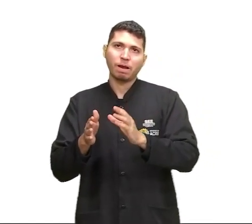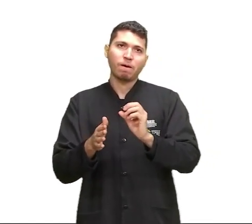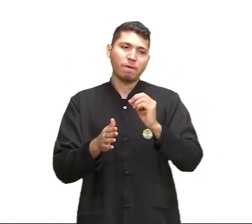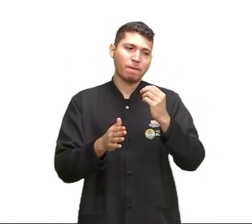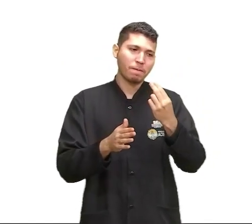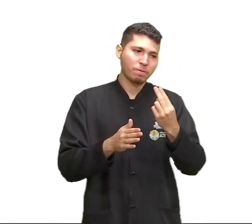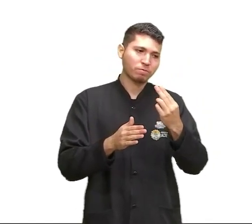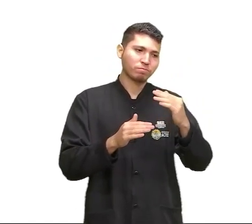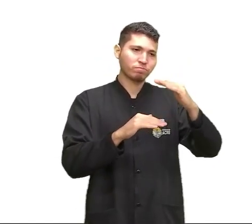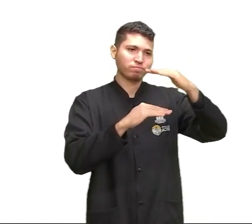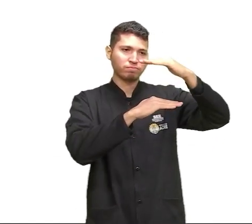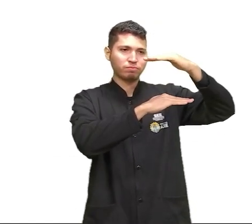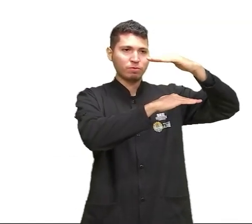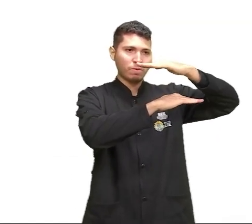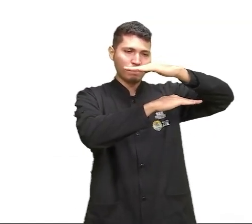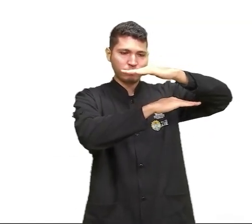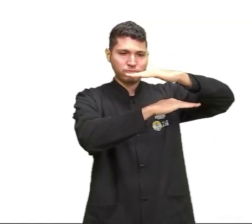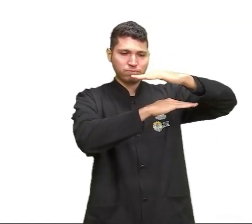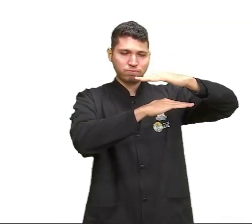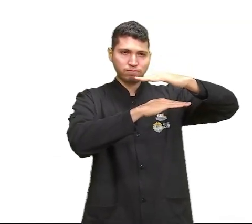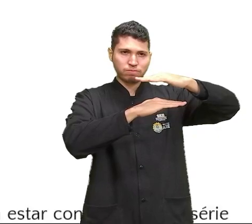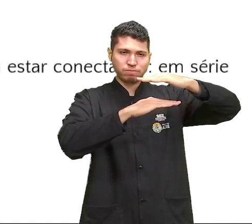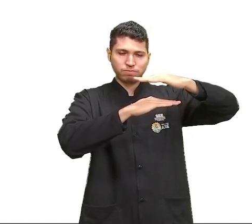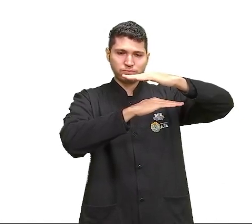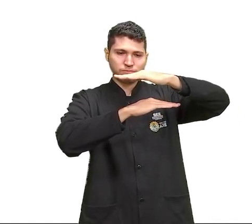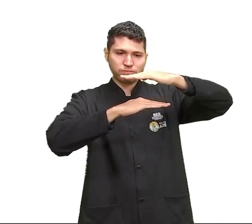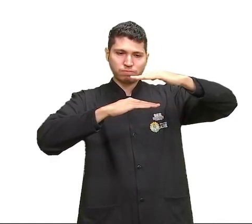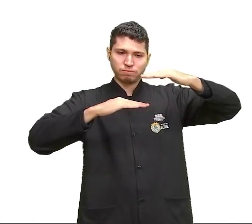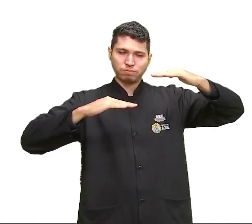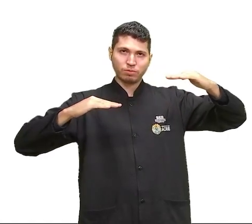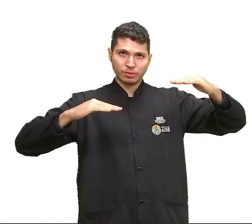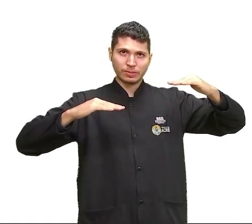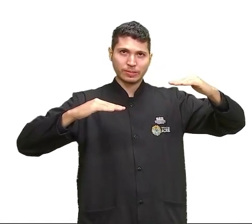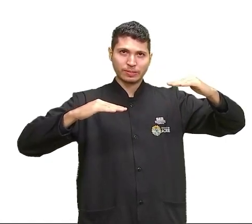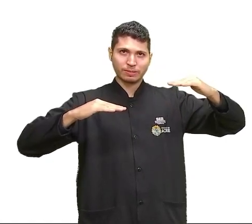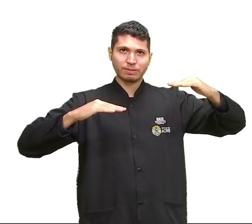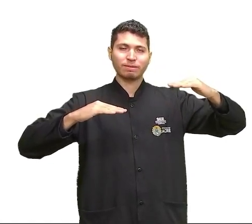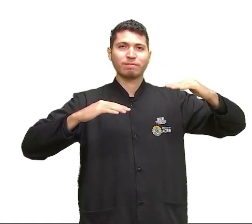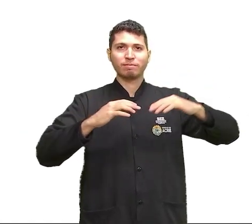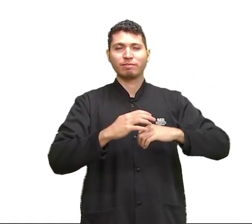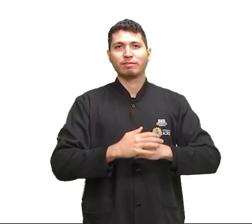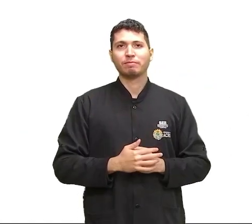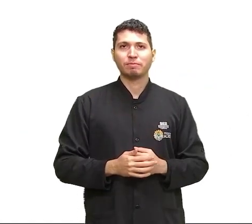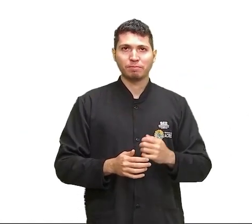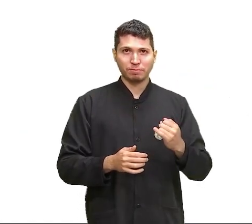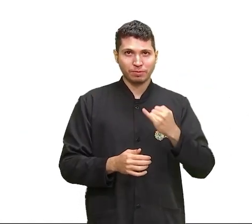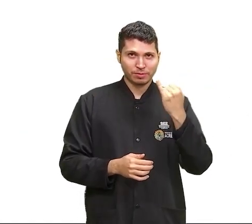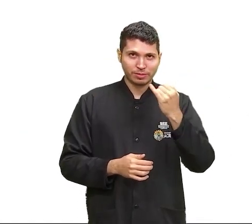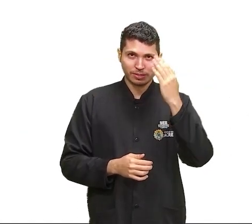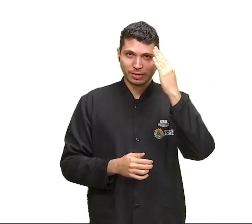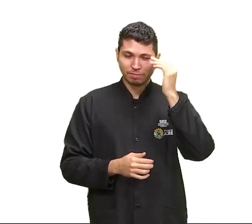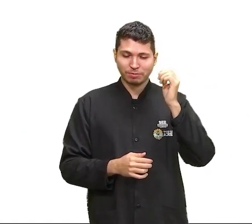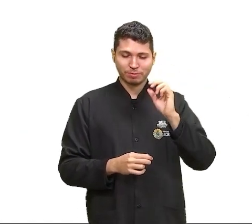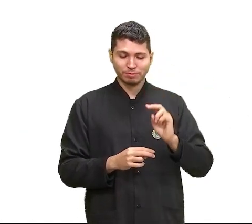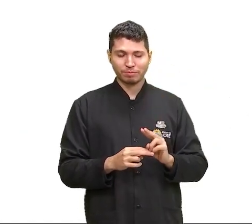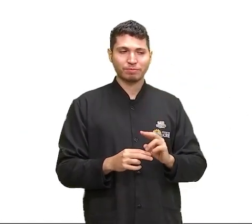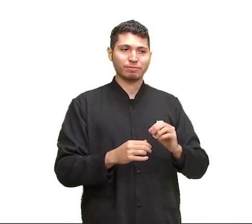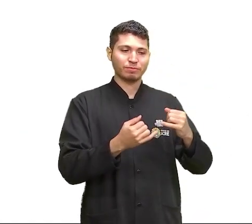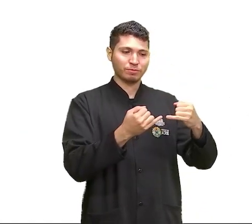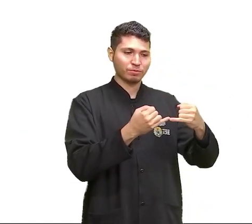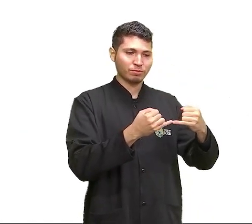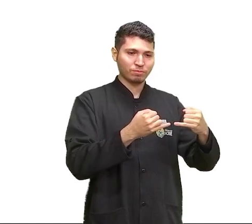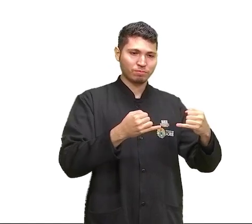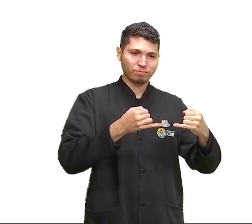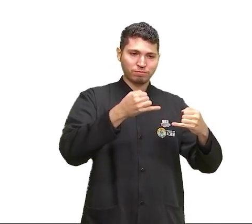energia? Primeiro, pessoal, a gente tem que saber um pouco sobre resistores. Resistores